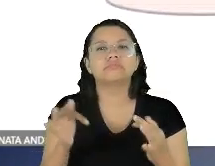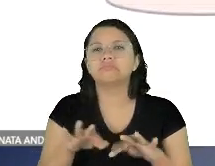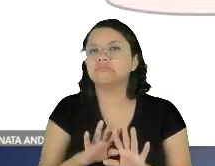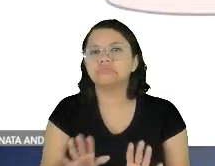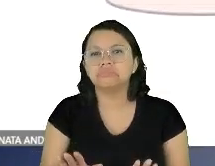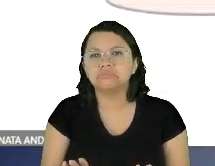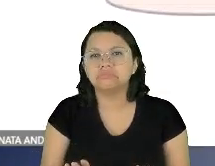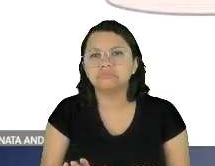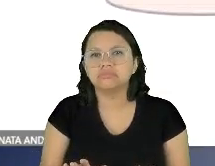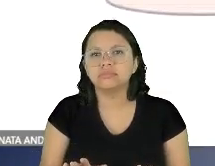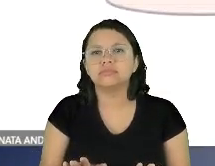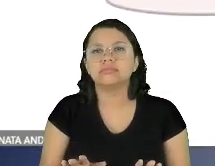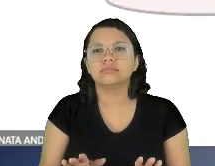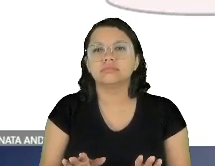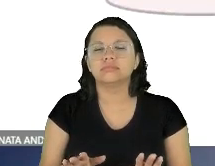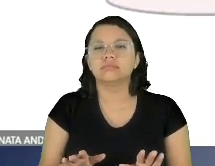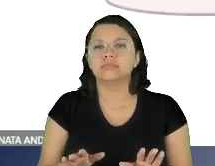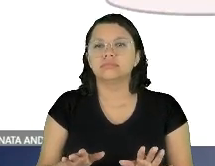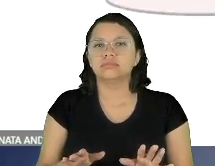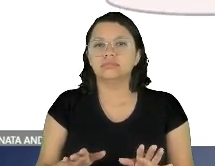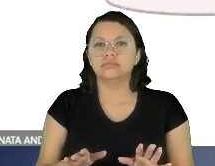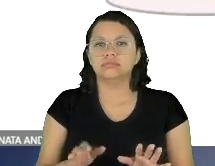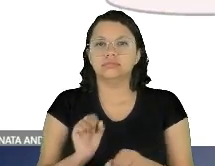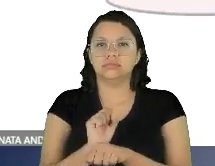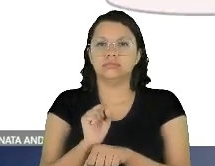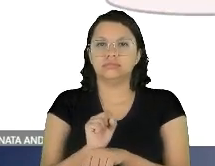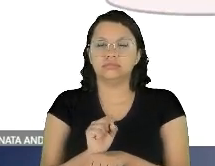som. Peraí.